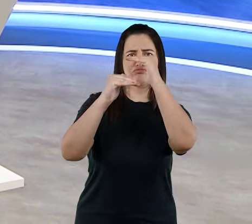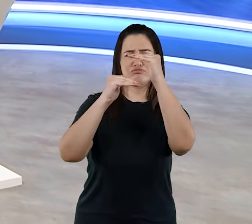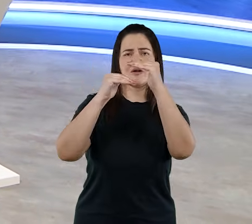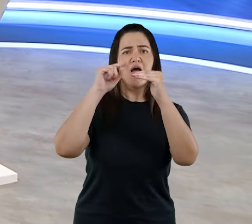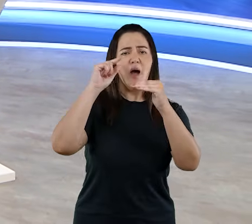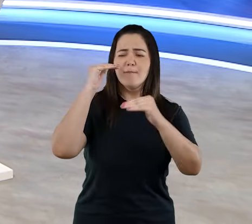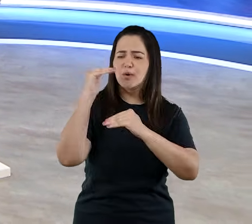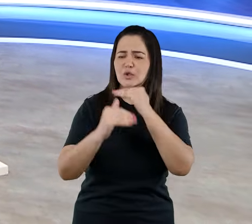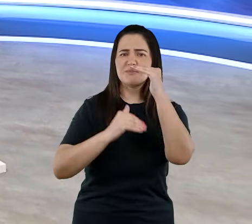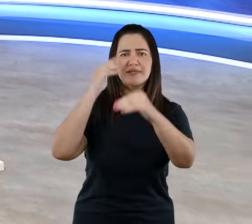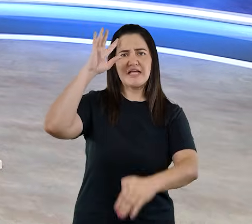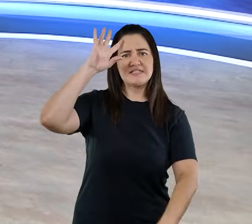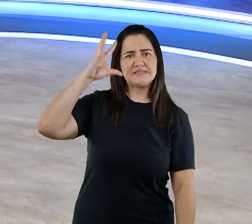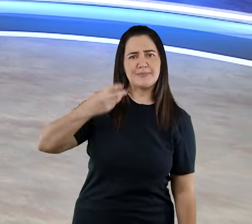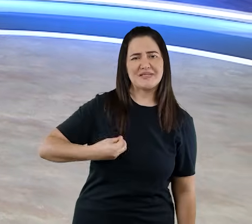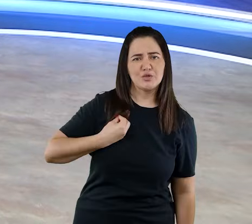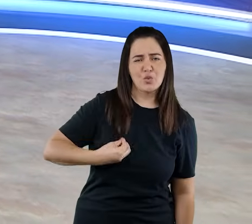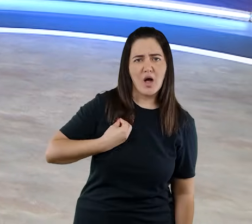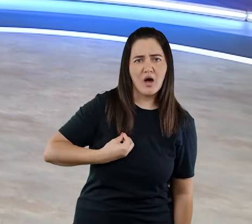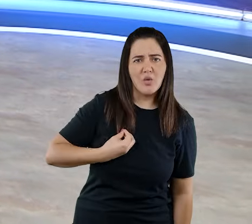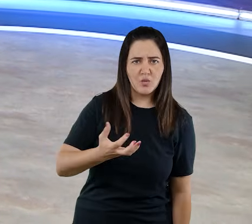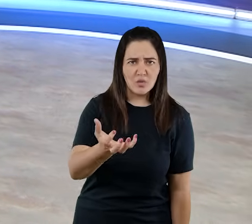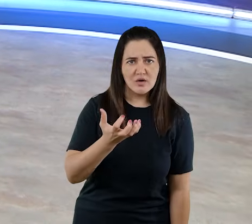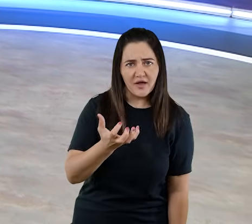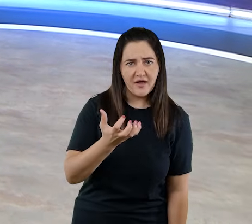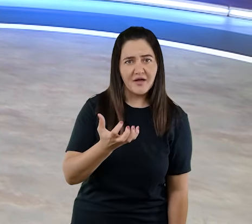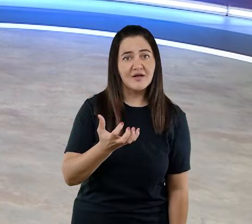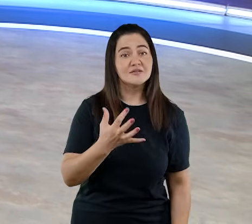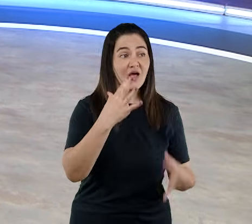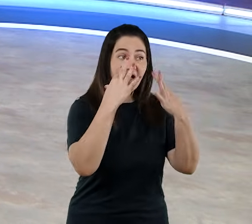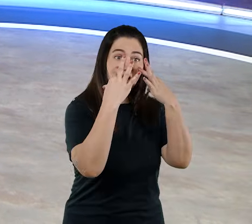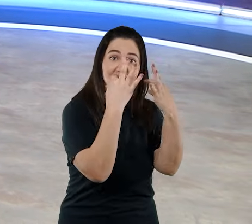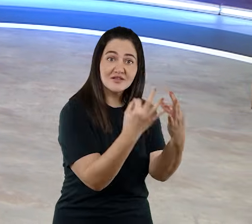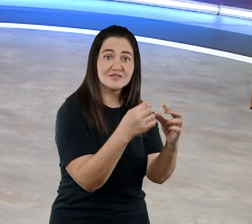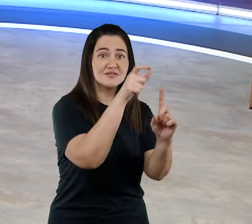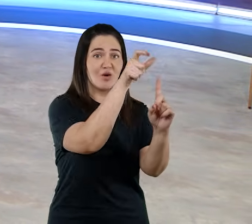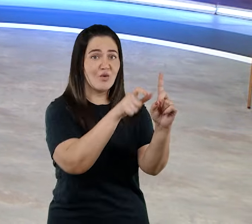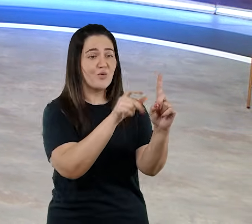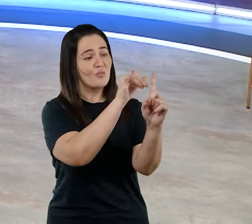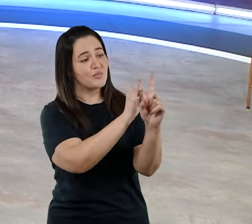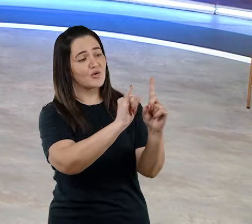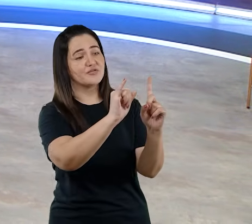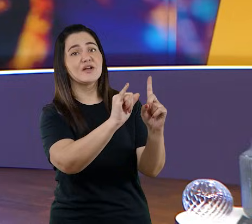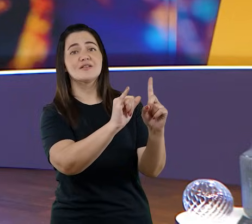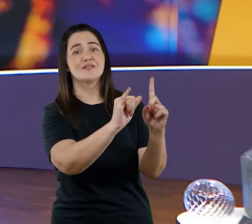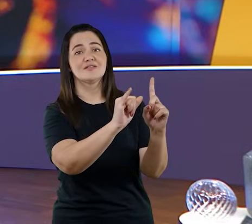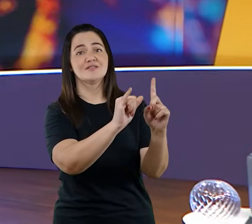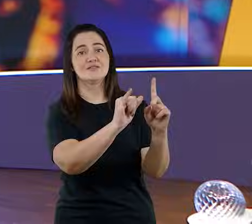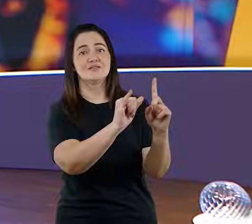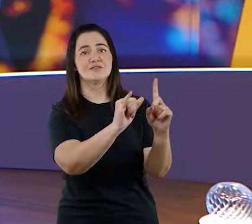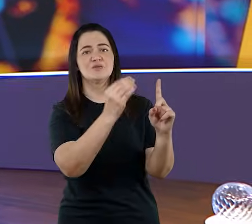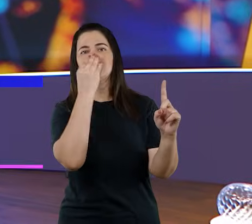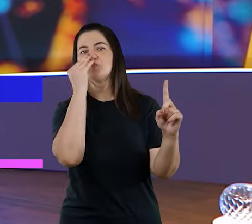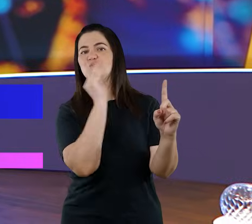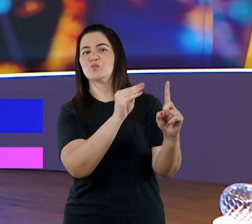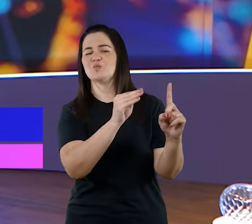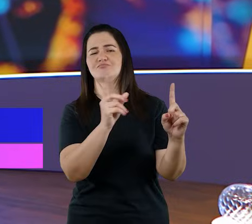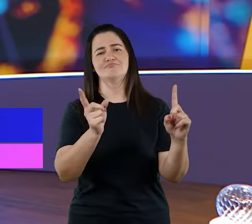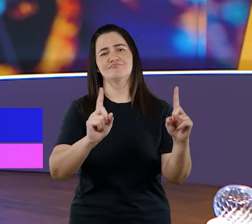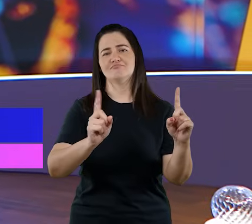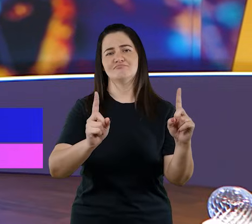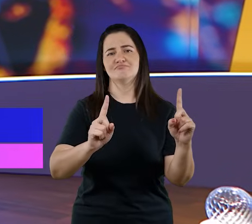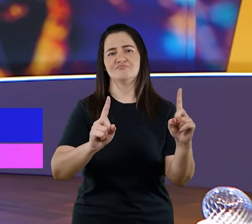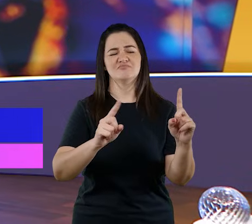e a prosperidade aqui é a prosperidade espiritual? Ouça a voz dos profetas. Não